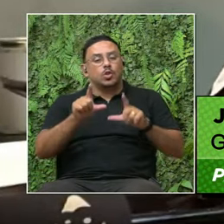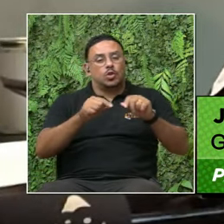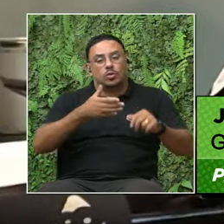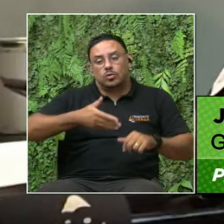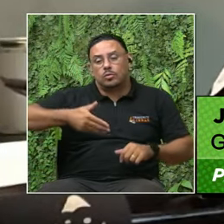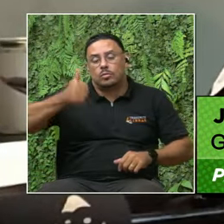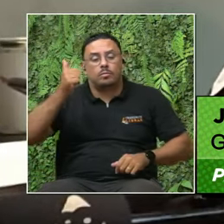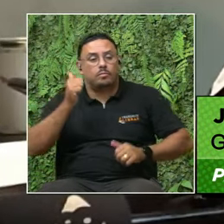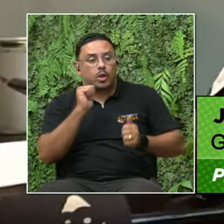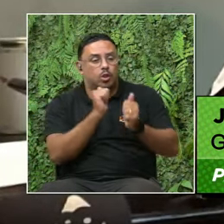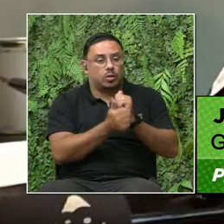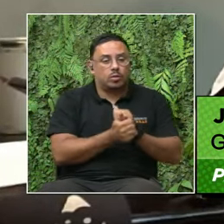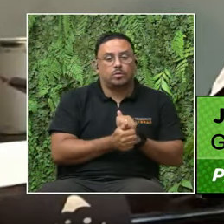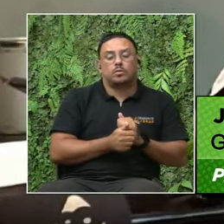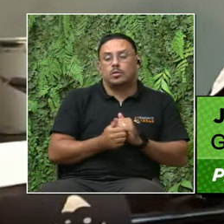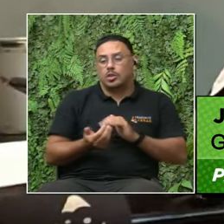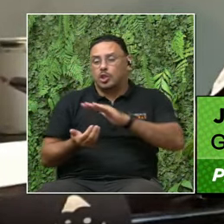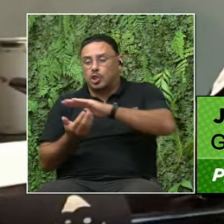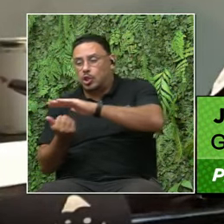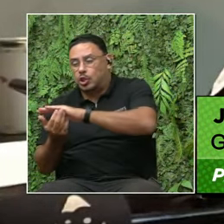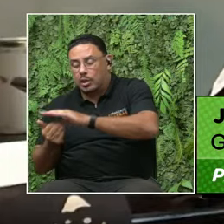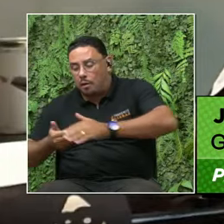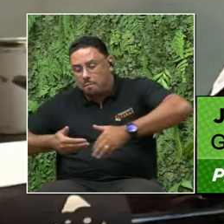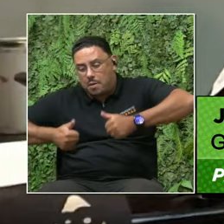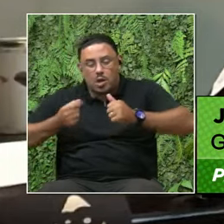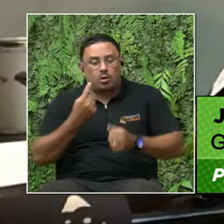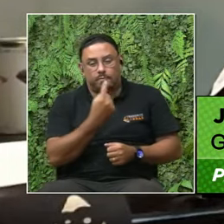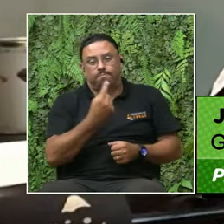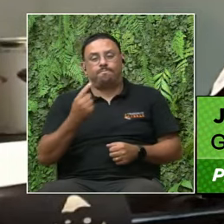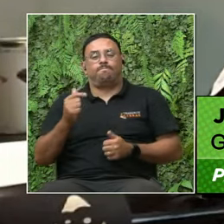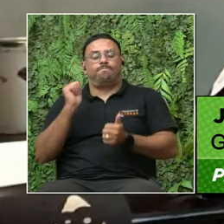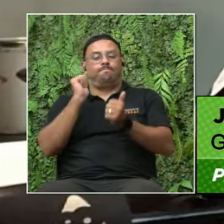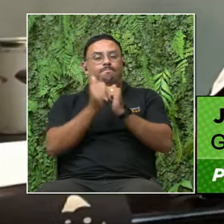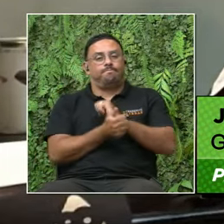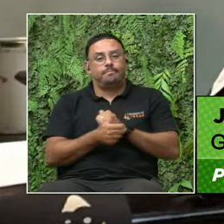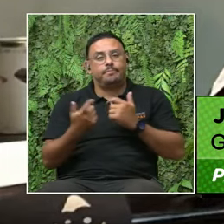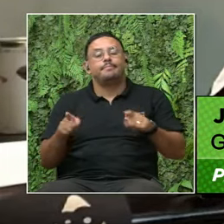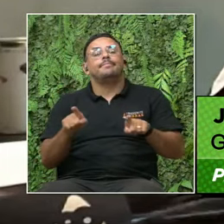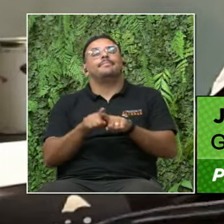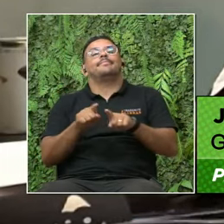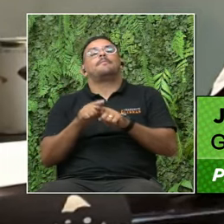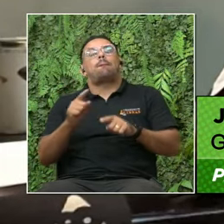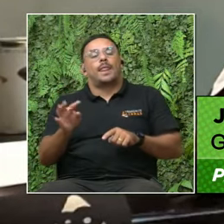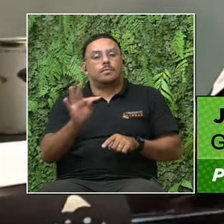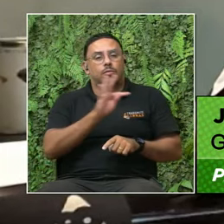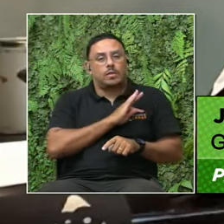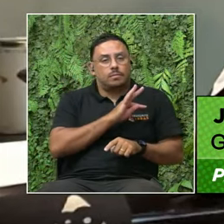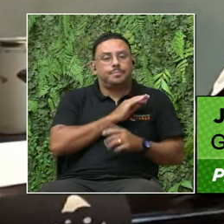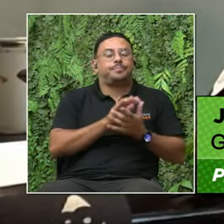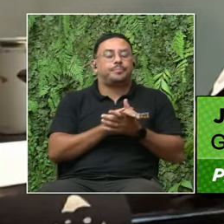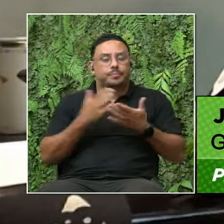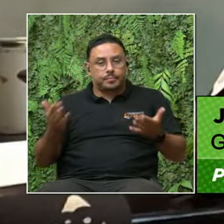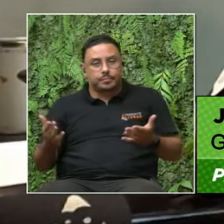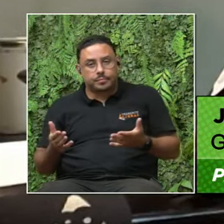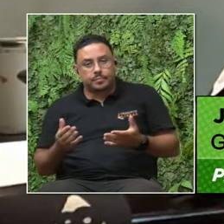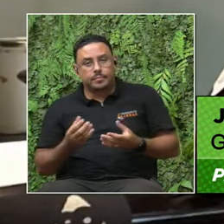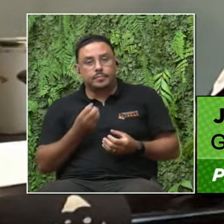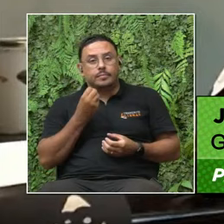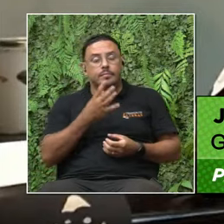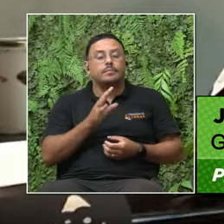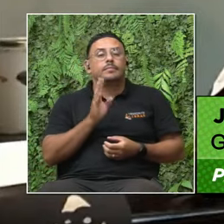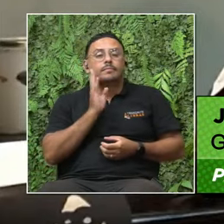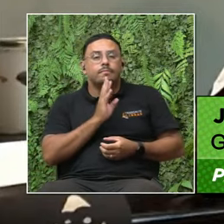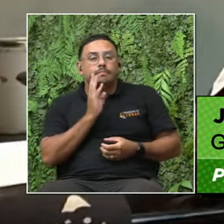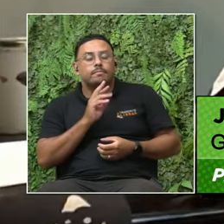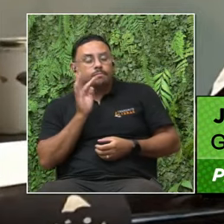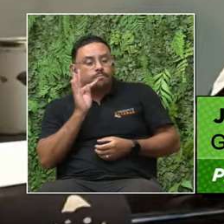jogadores e distrair de cada jogador o melhor que ele pode dar agora sim eh ainda sobre técnico e é muito legal você ver um